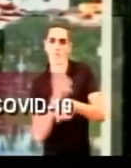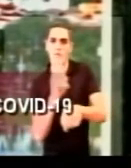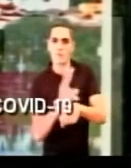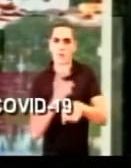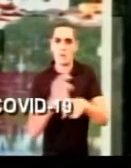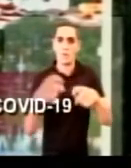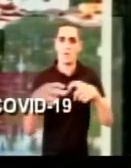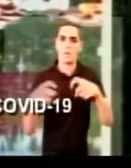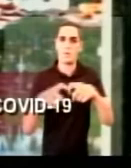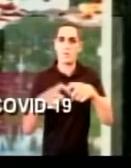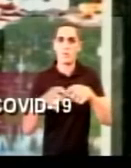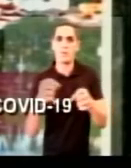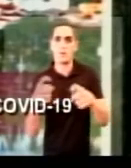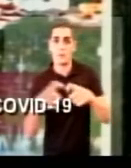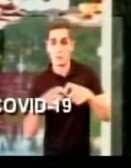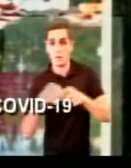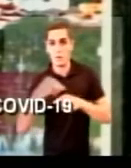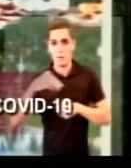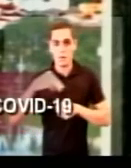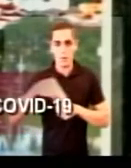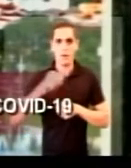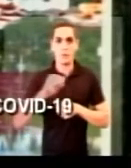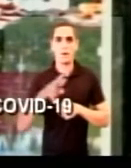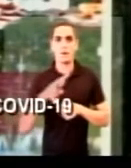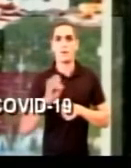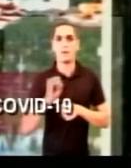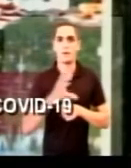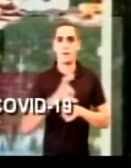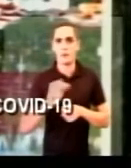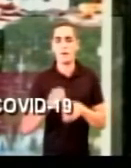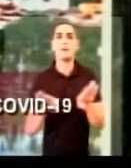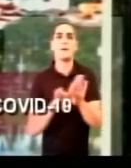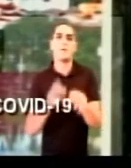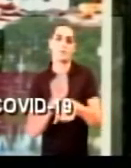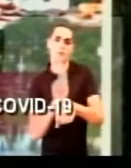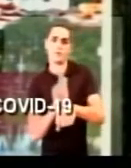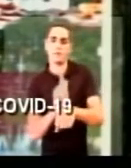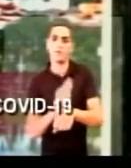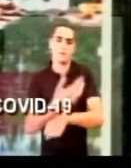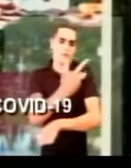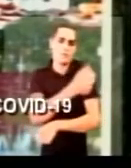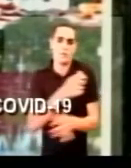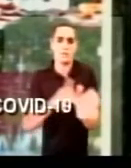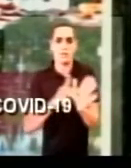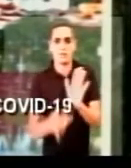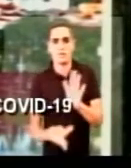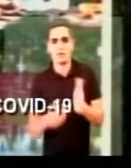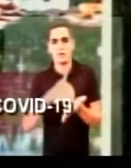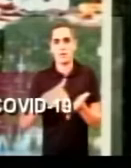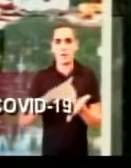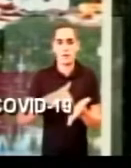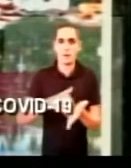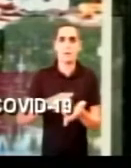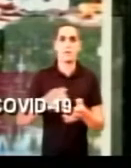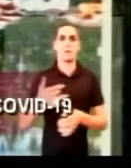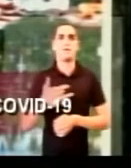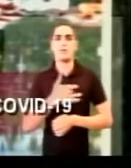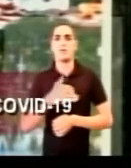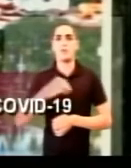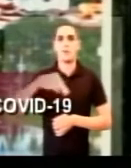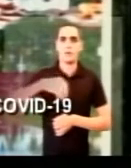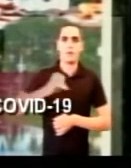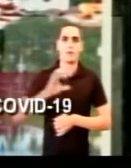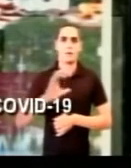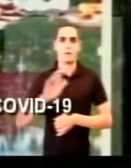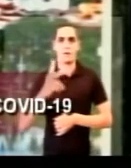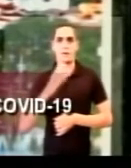Nogueira, e também da gerente de imunização da Secretaria de Saúde, Michela Barcelos. Então, nós vamos iniciar com